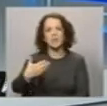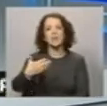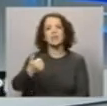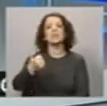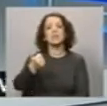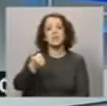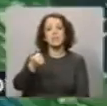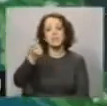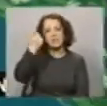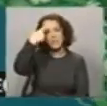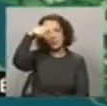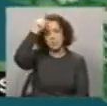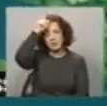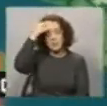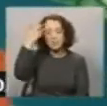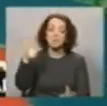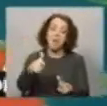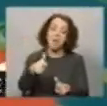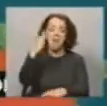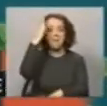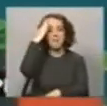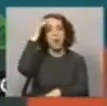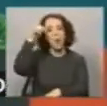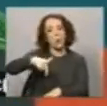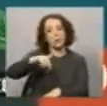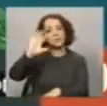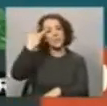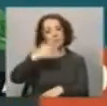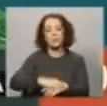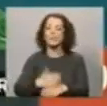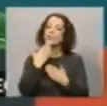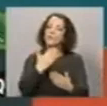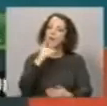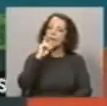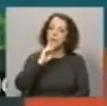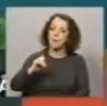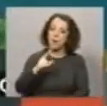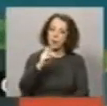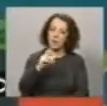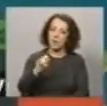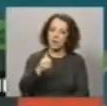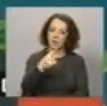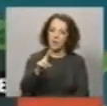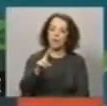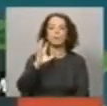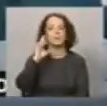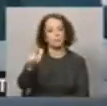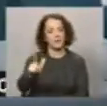em Berlim. E são estas as previsões para o dia de hoje. Obrigada, Paula Leitão. Até amanhã.